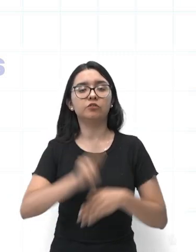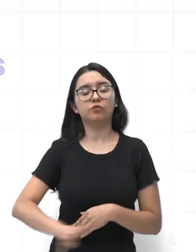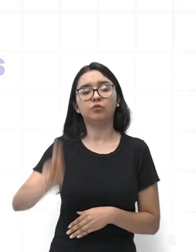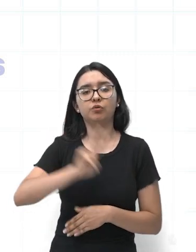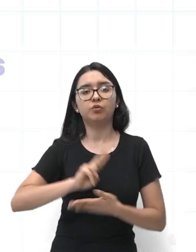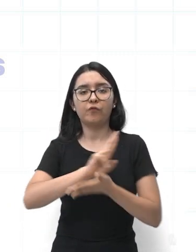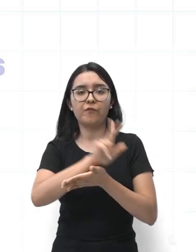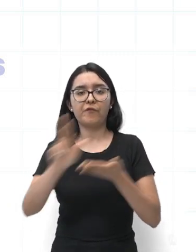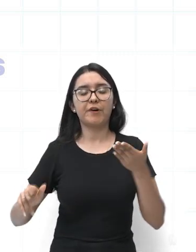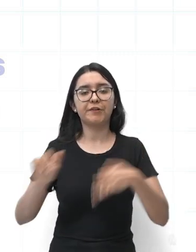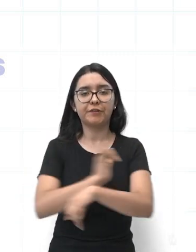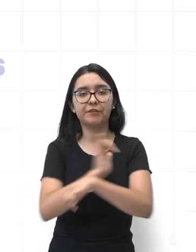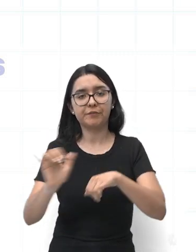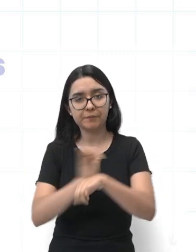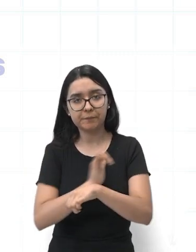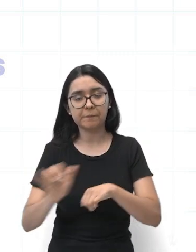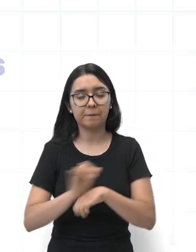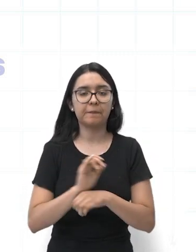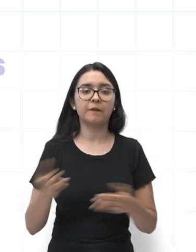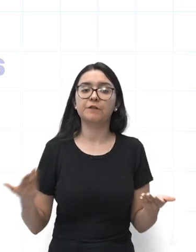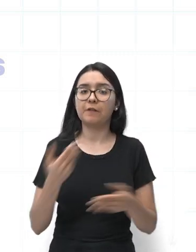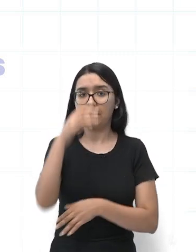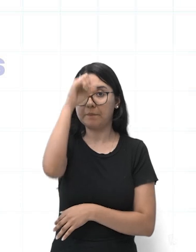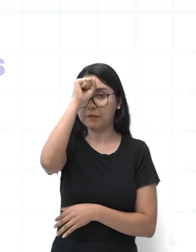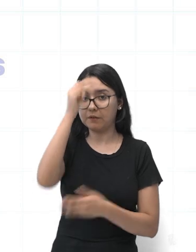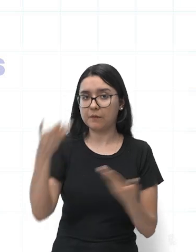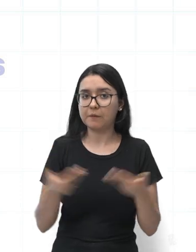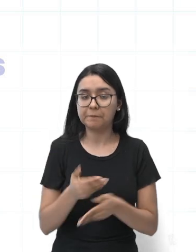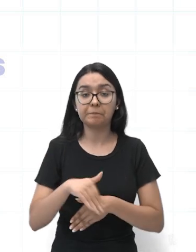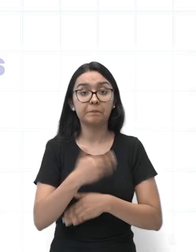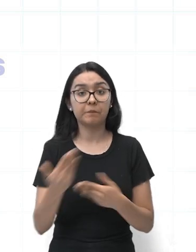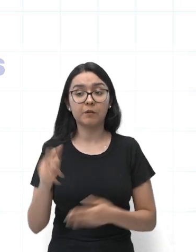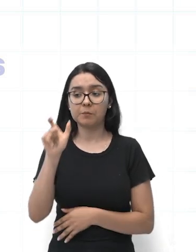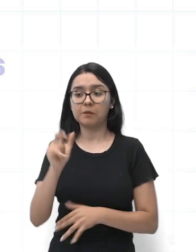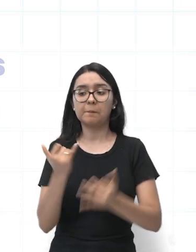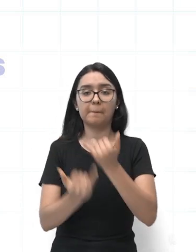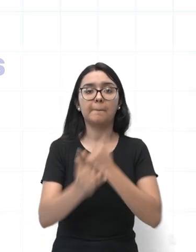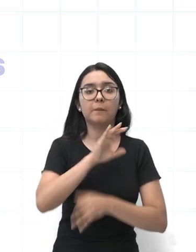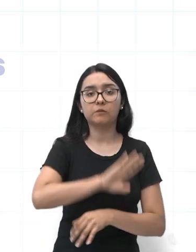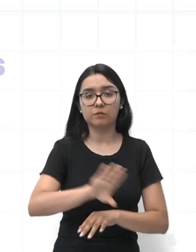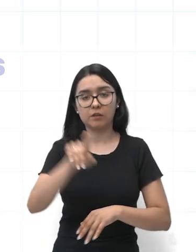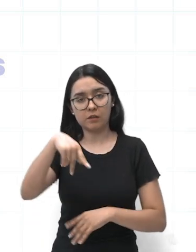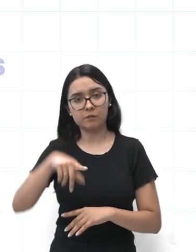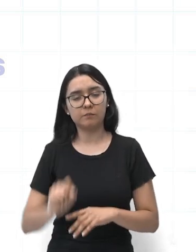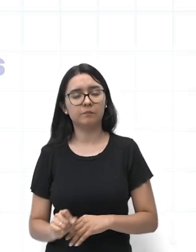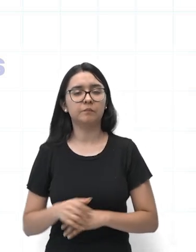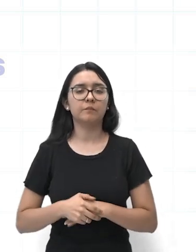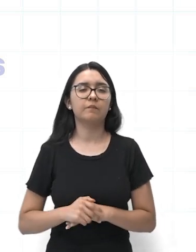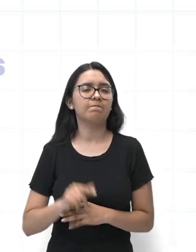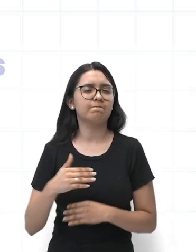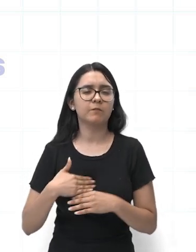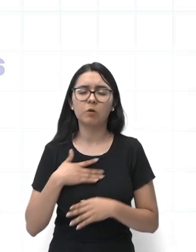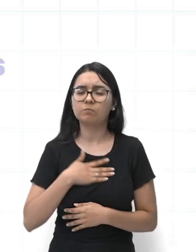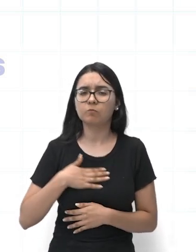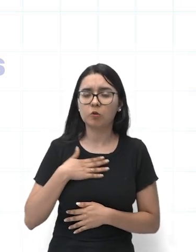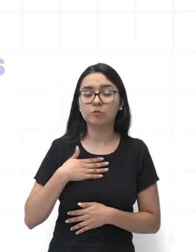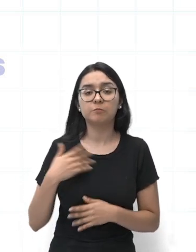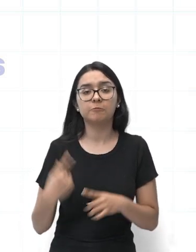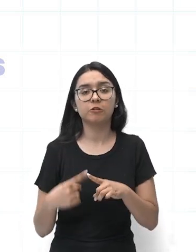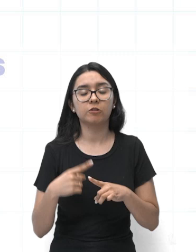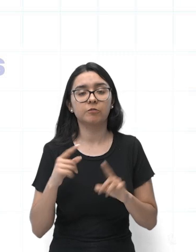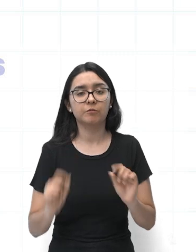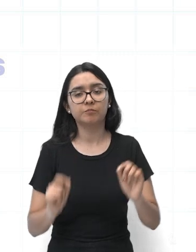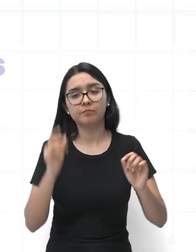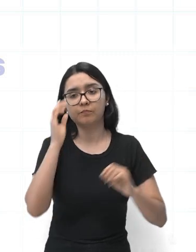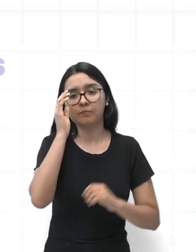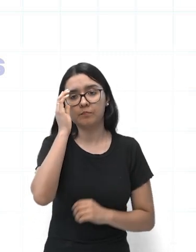das diversas técnicas que vocês vão aprender aqui com a gente. E as palavras cognatas é uma delas, que é uma das minhas favoritas, porque